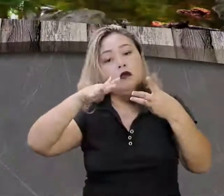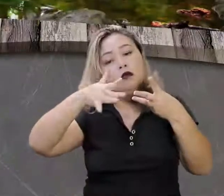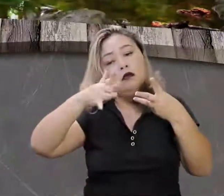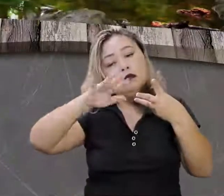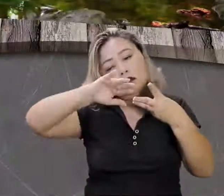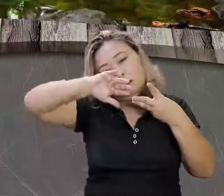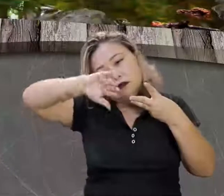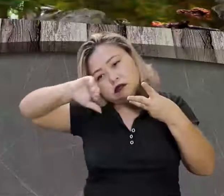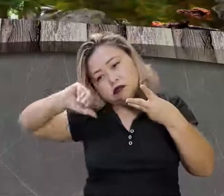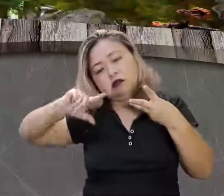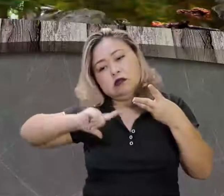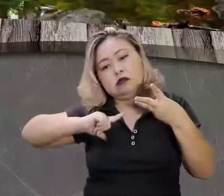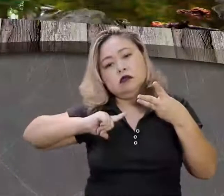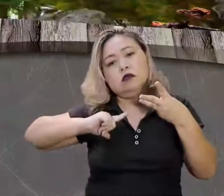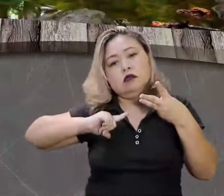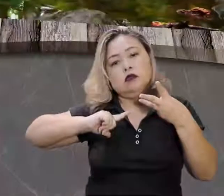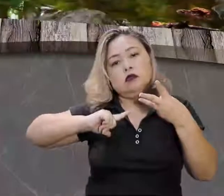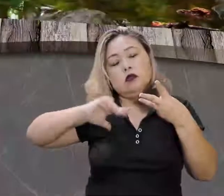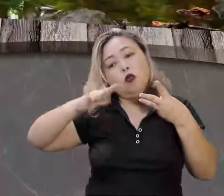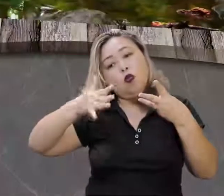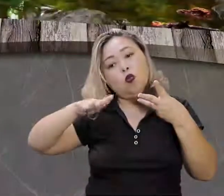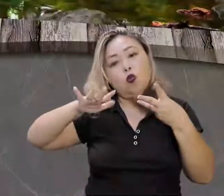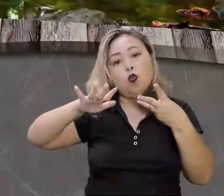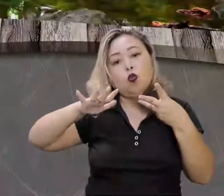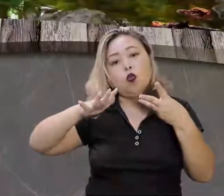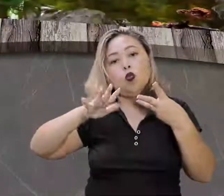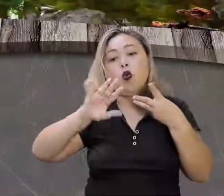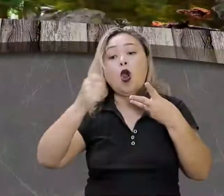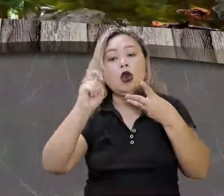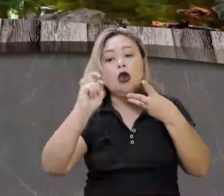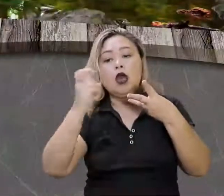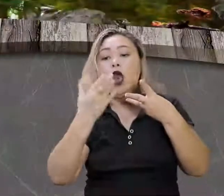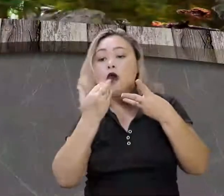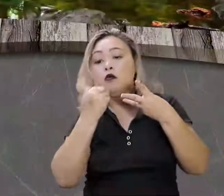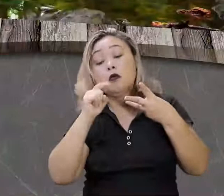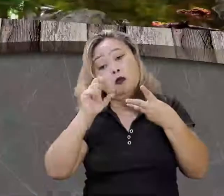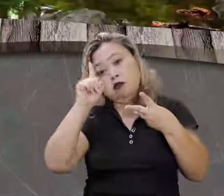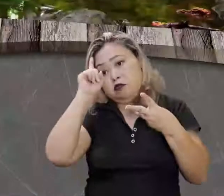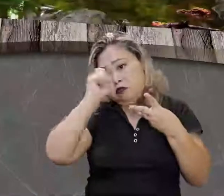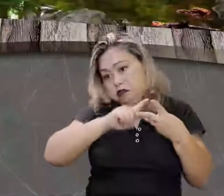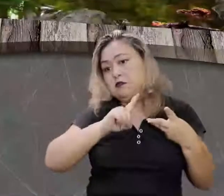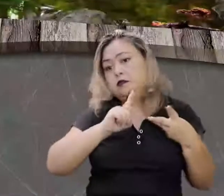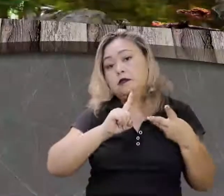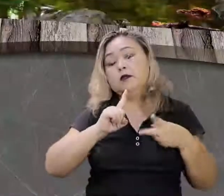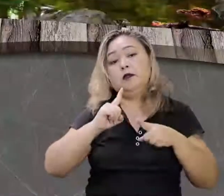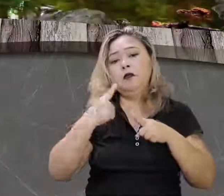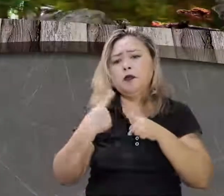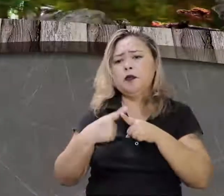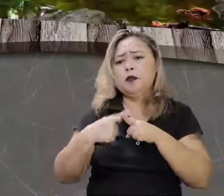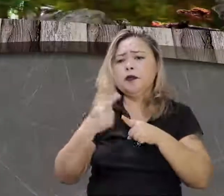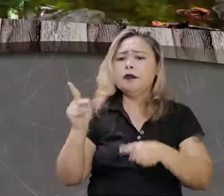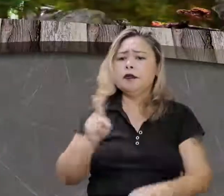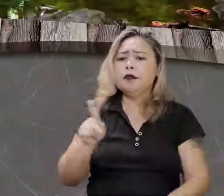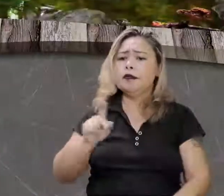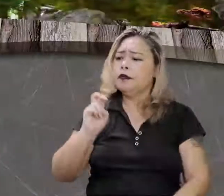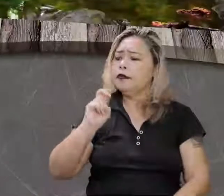algumas exceções, vai aparecer um consumidor de quinta ordem. Muito difícil. Por quê,